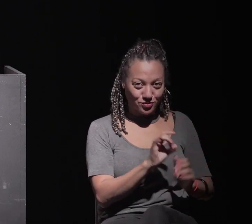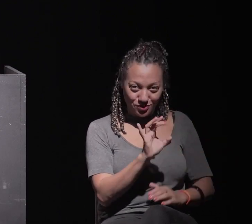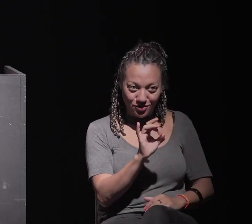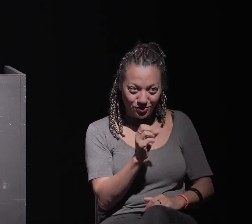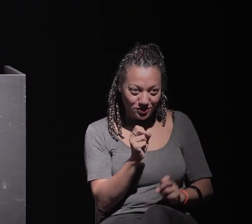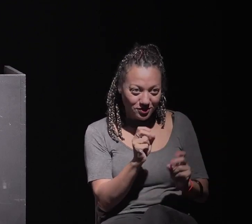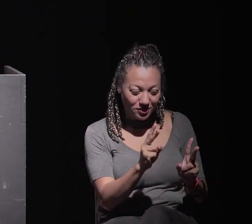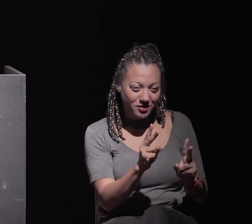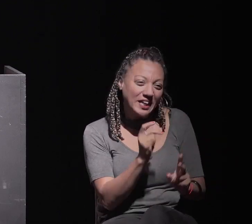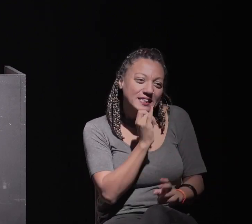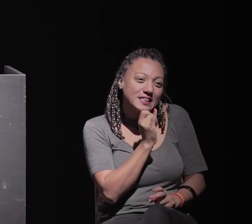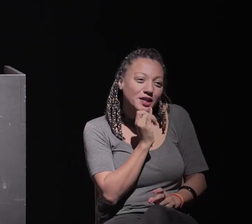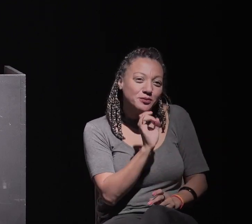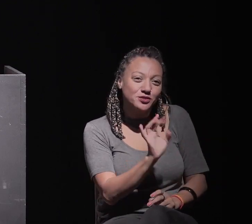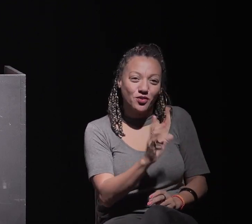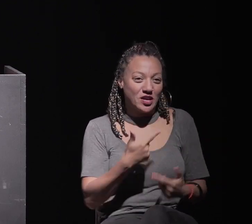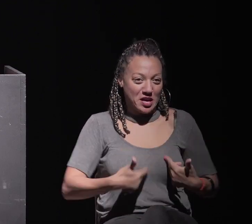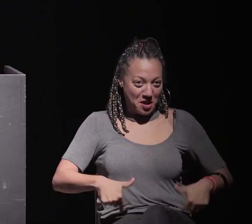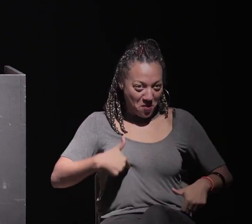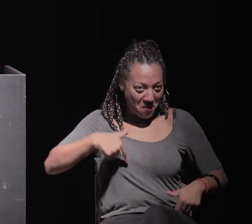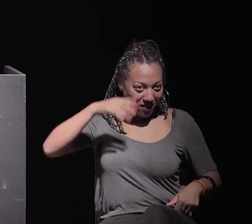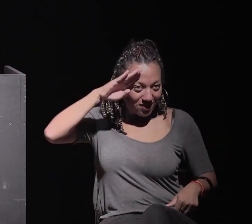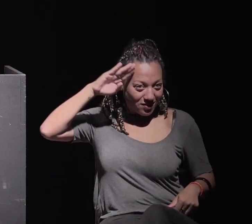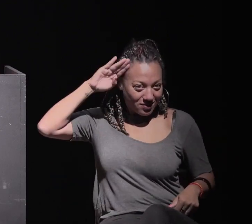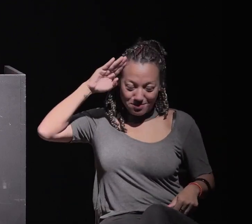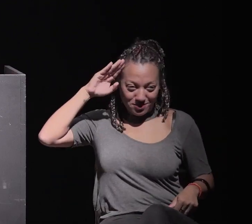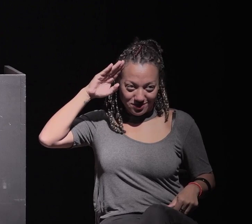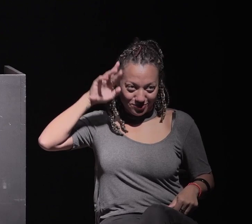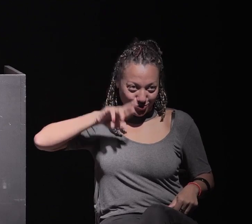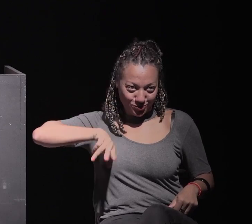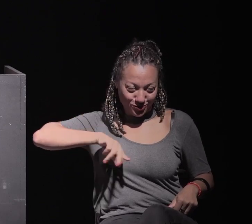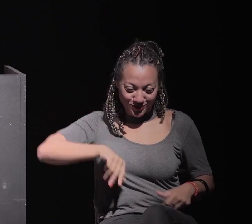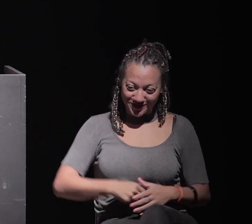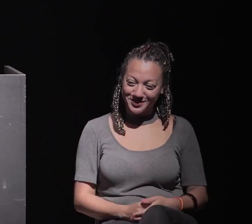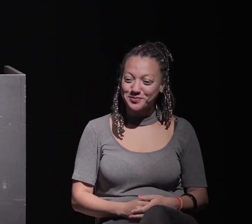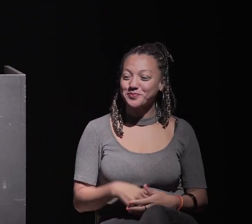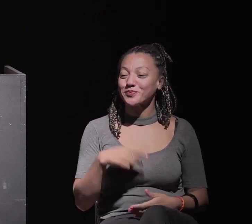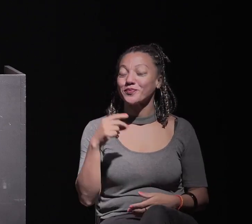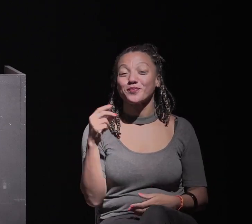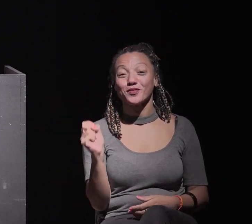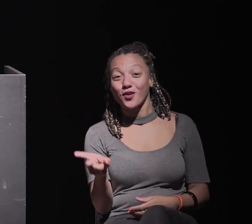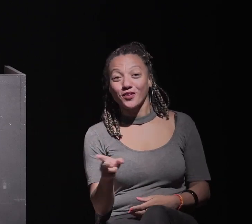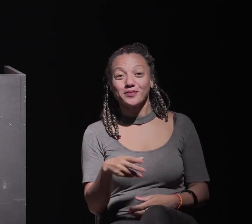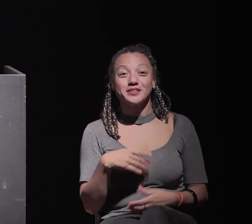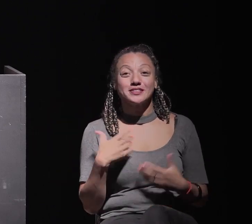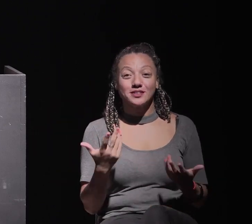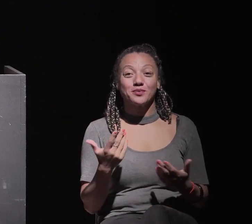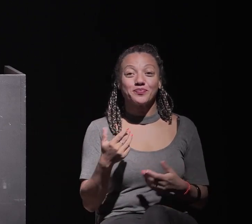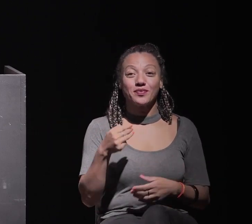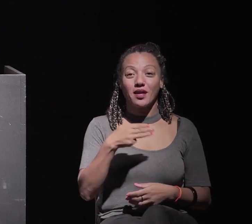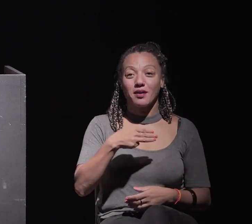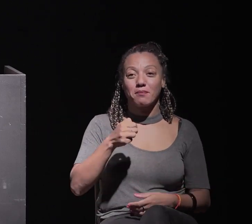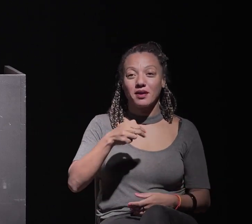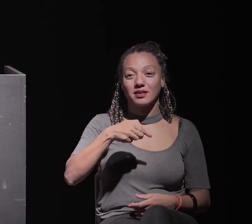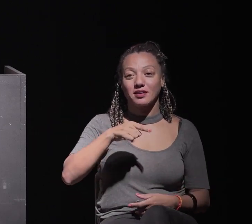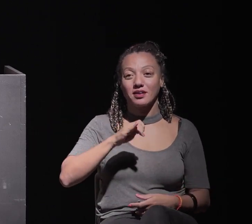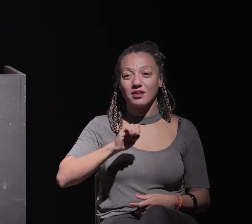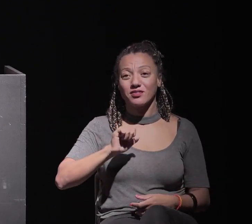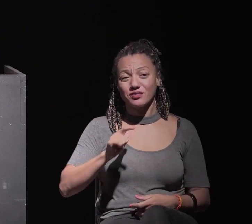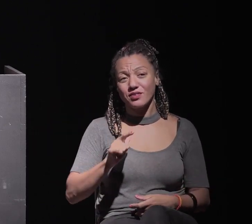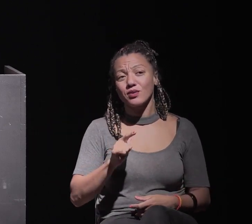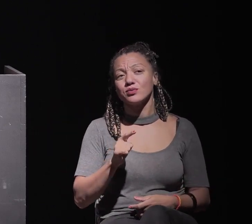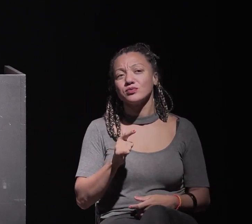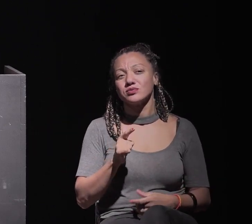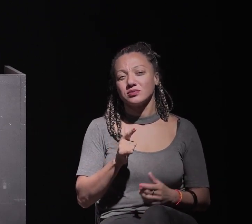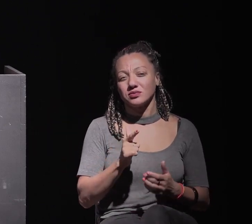fazer acadêmica. É para... Bom... Maquiavel, lá na segunda lição, se eu não me engano, ele chega e